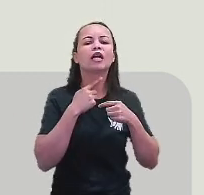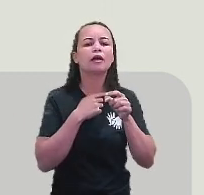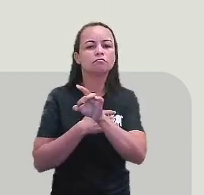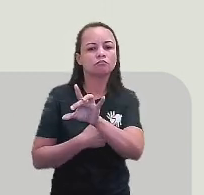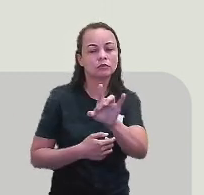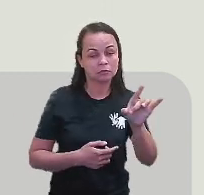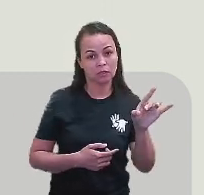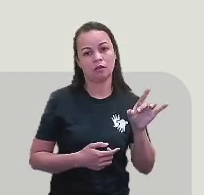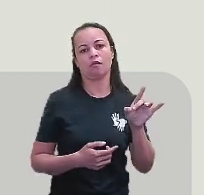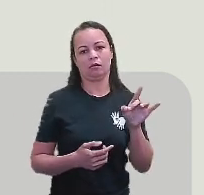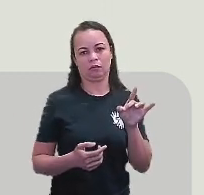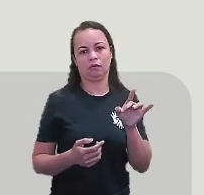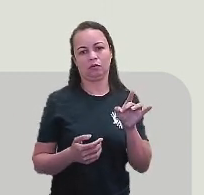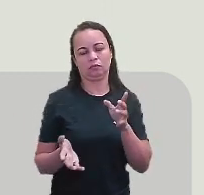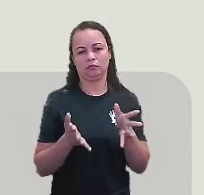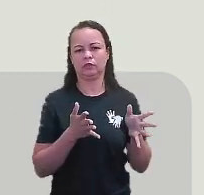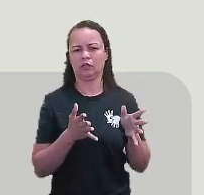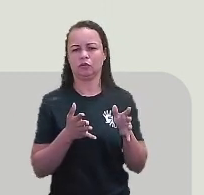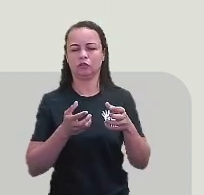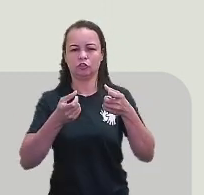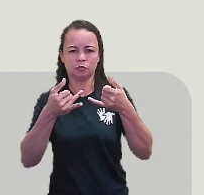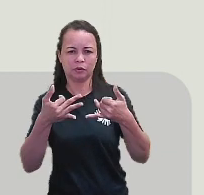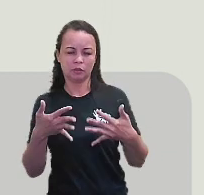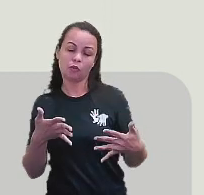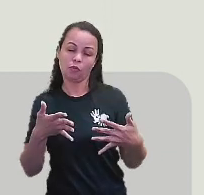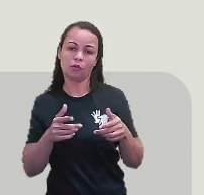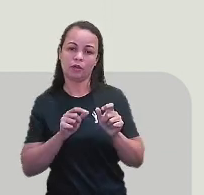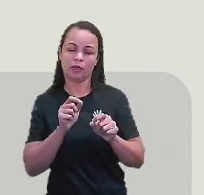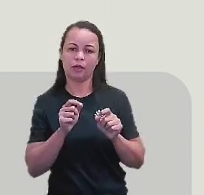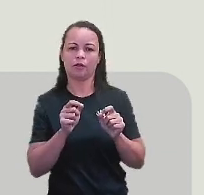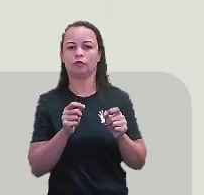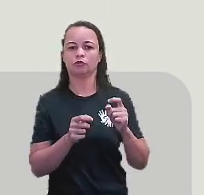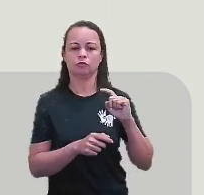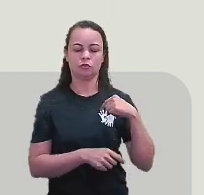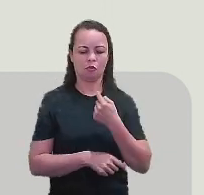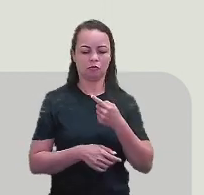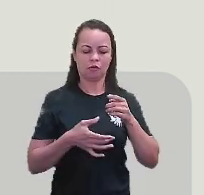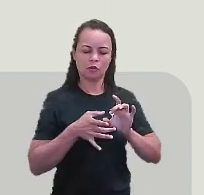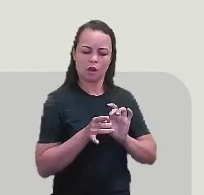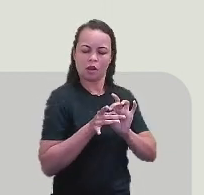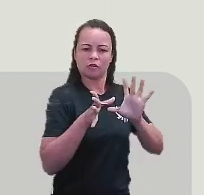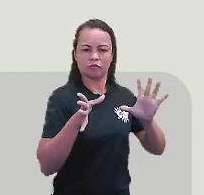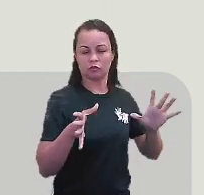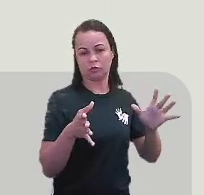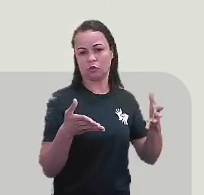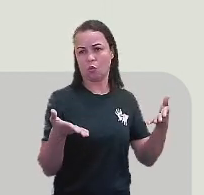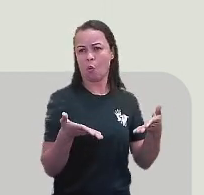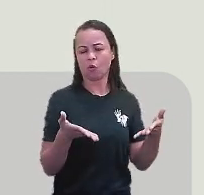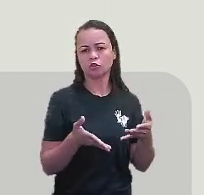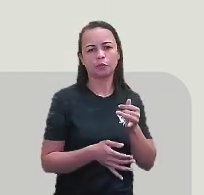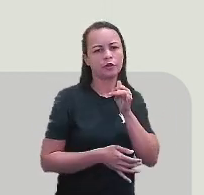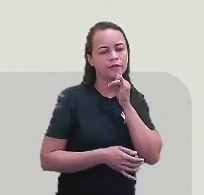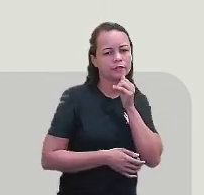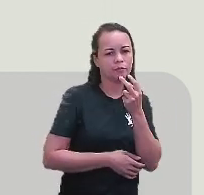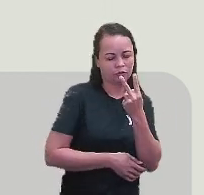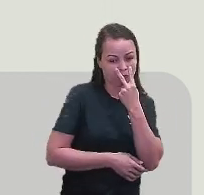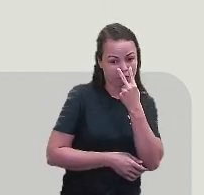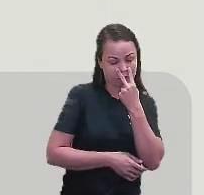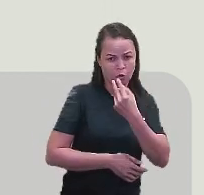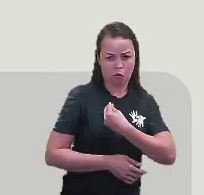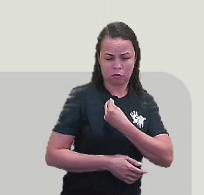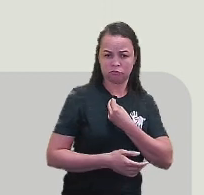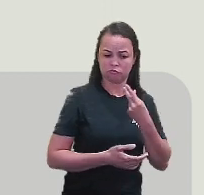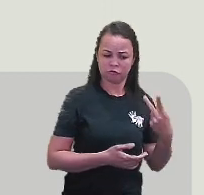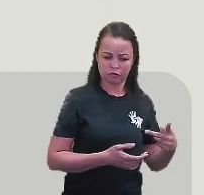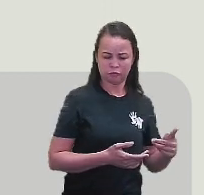citei anteriormente, quando nós vamos por livre, espontânea vontade. Eu hoje estou em Vitória, mas eu quero me mudar para Recife, porque